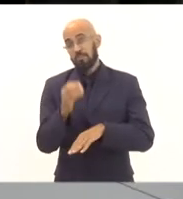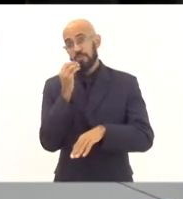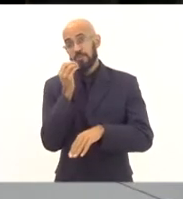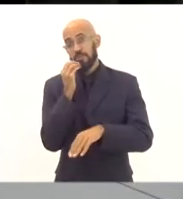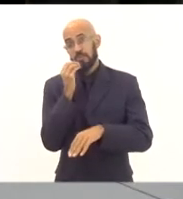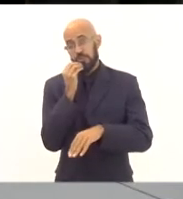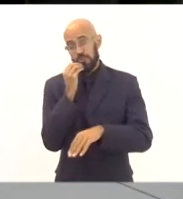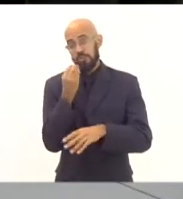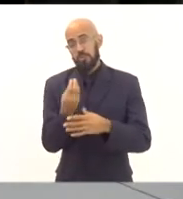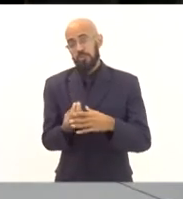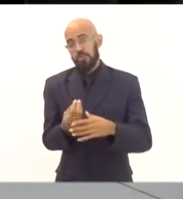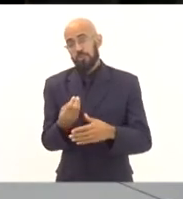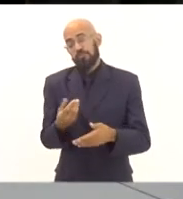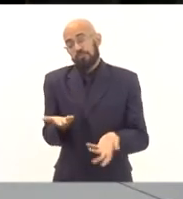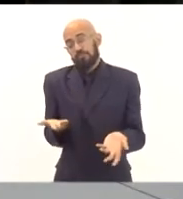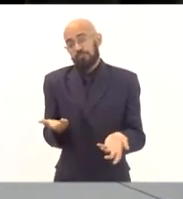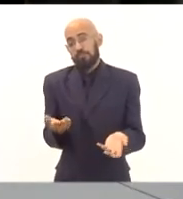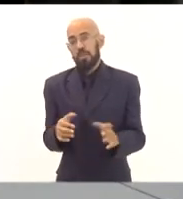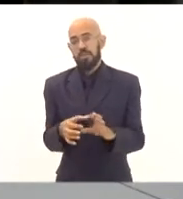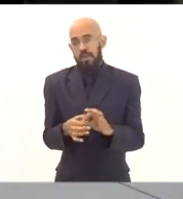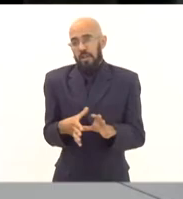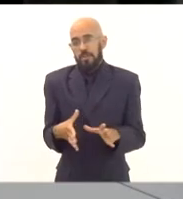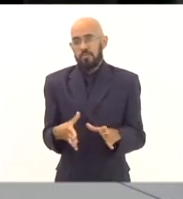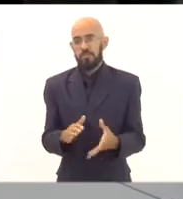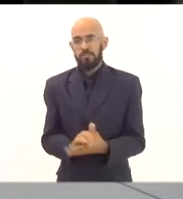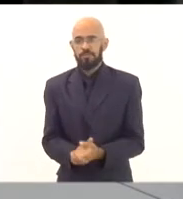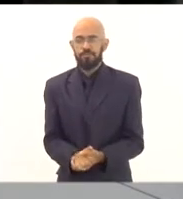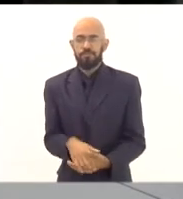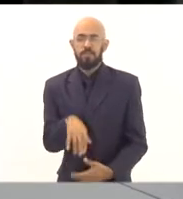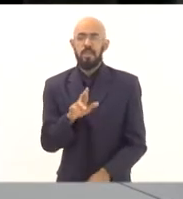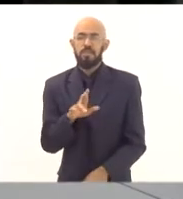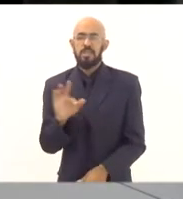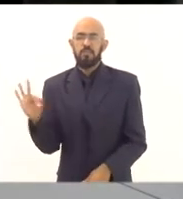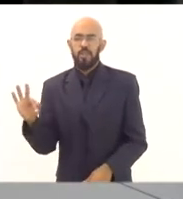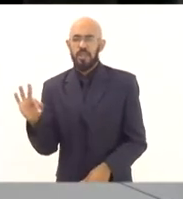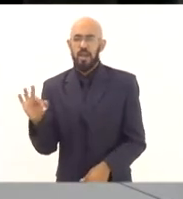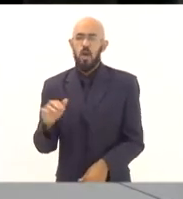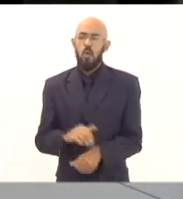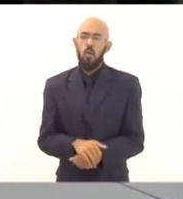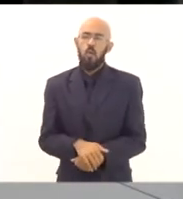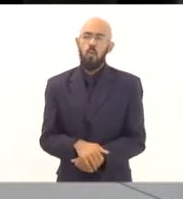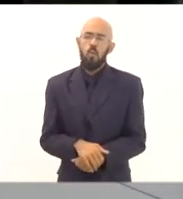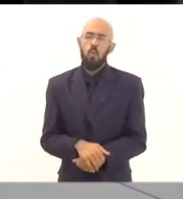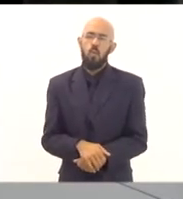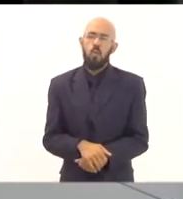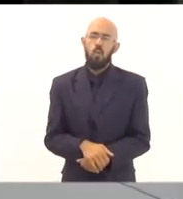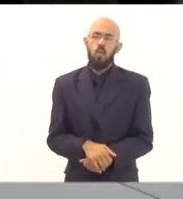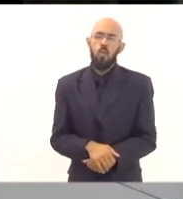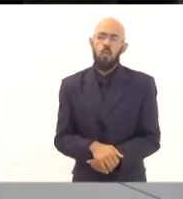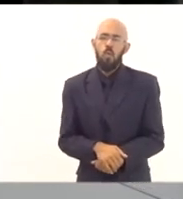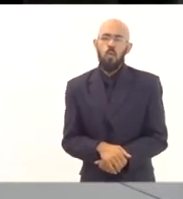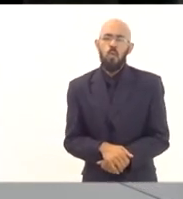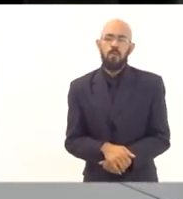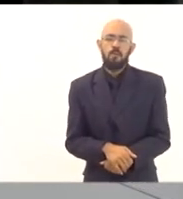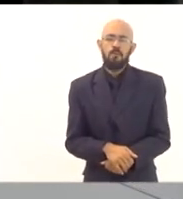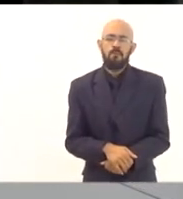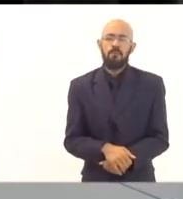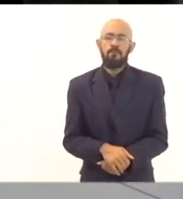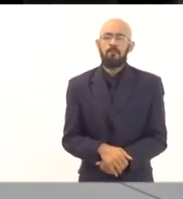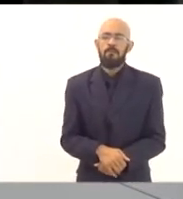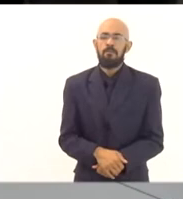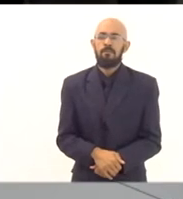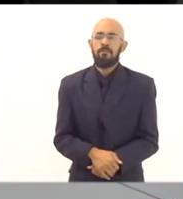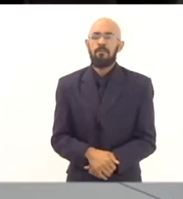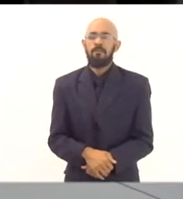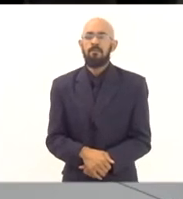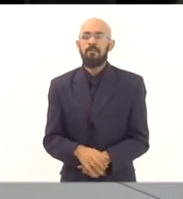nós precisamos de ver as informações Receita Federal É algumas bases aqui e